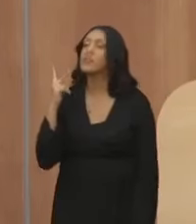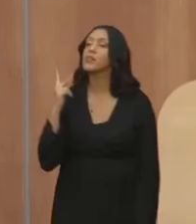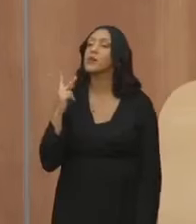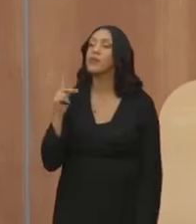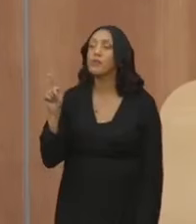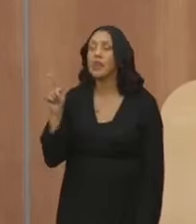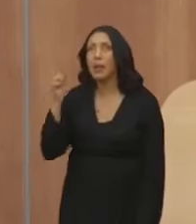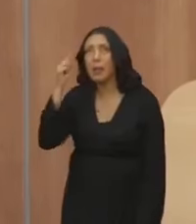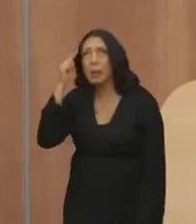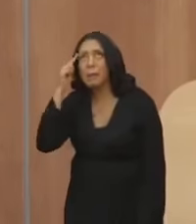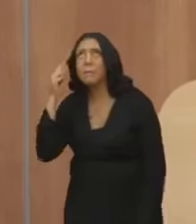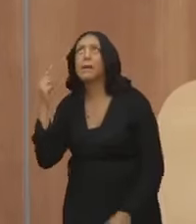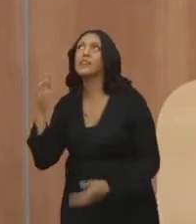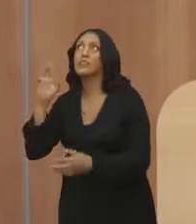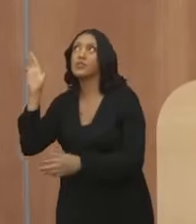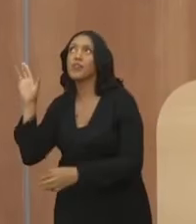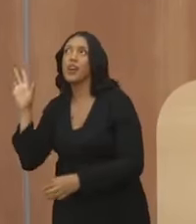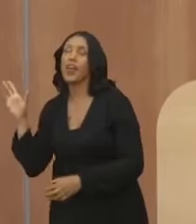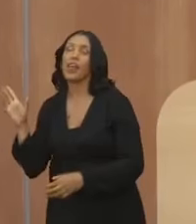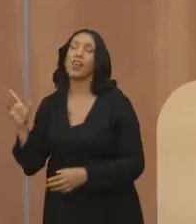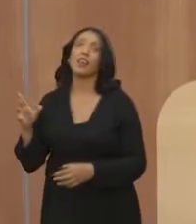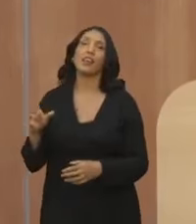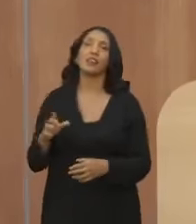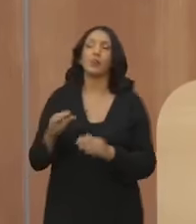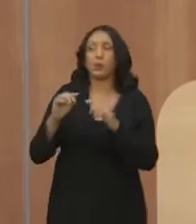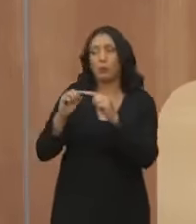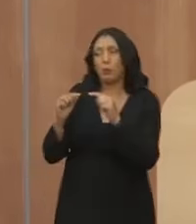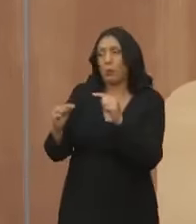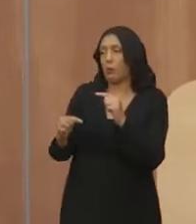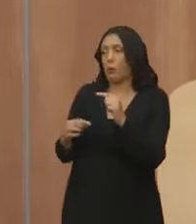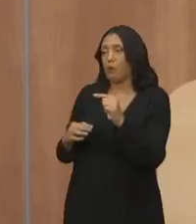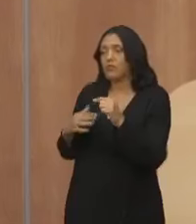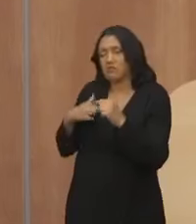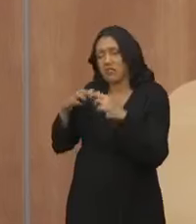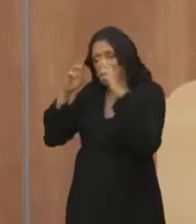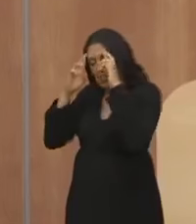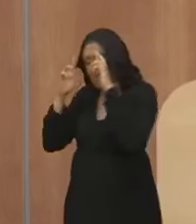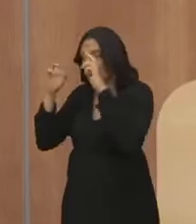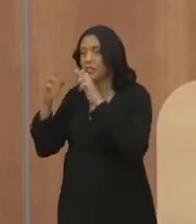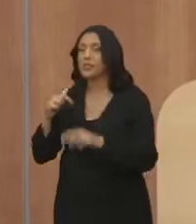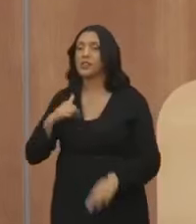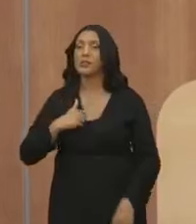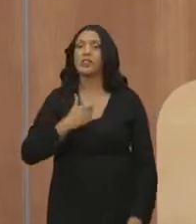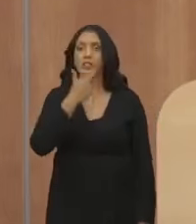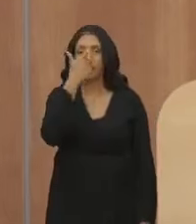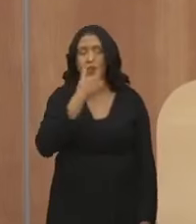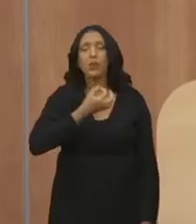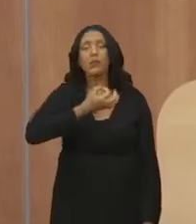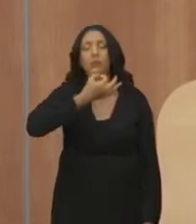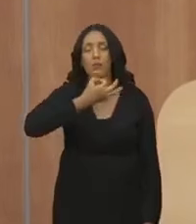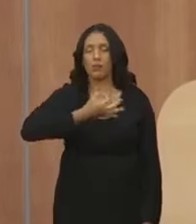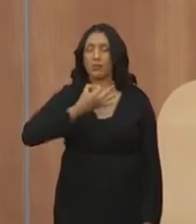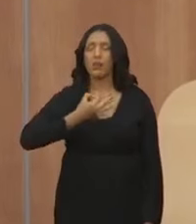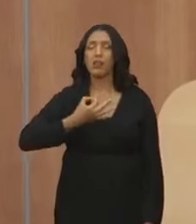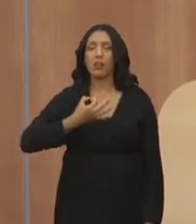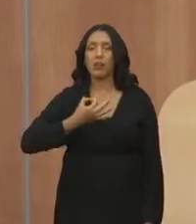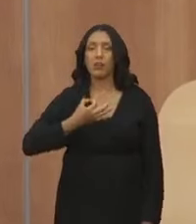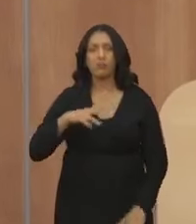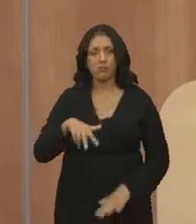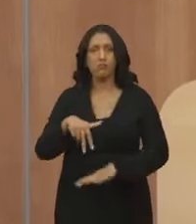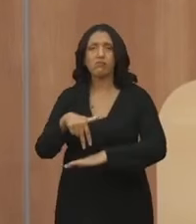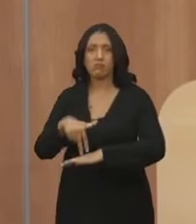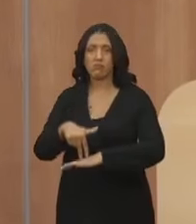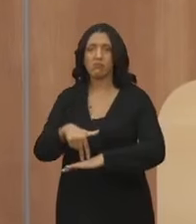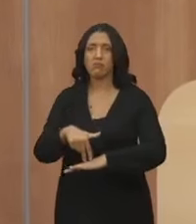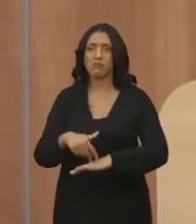para mim que, às vezes, a gente na política, a gente tem que falar a nossa convicção, inclusive com o risco de